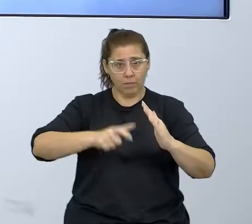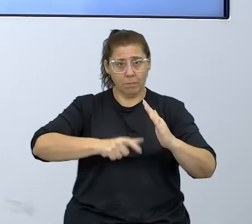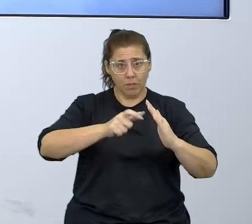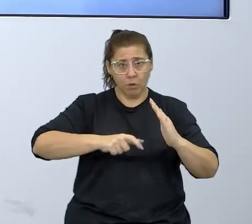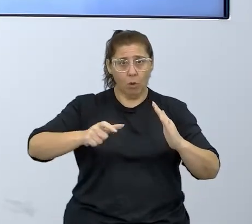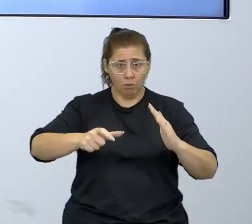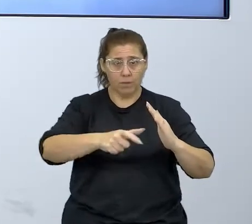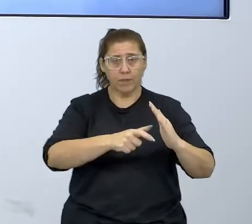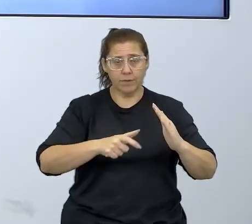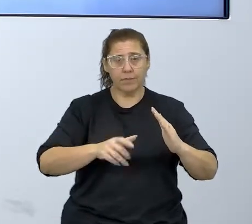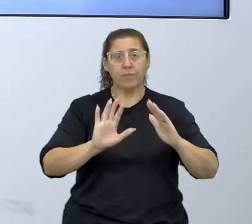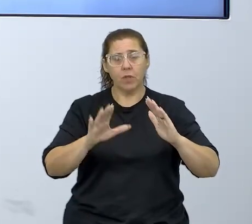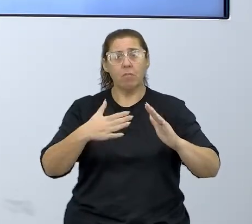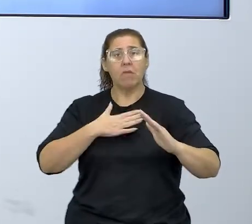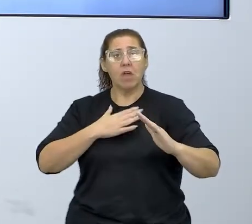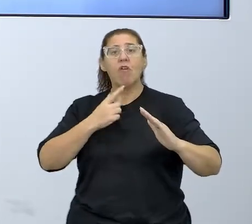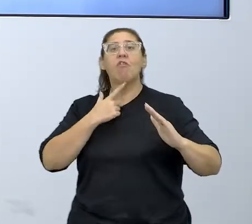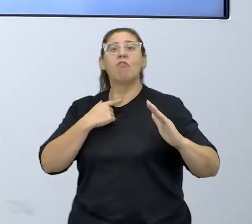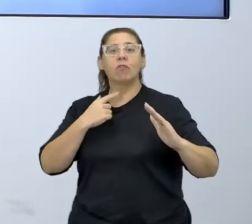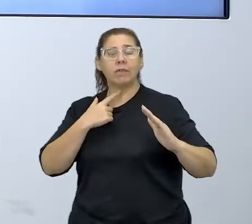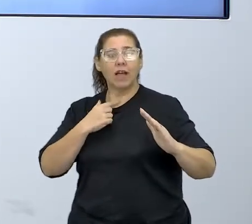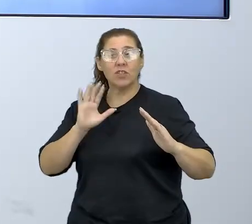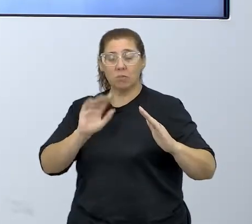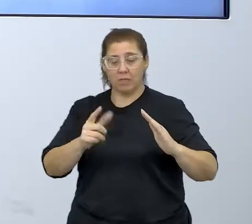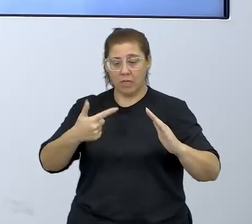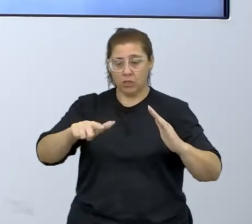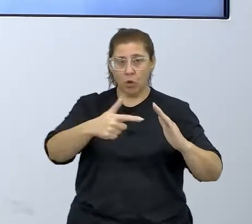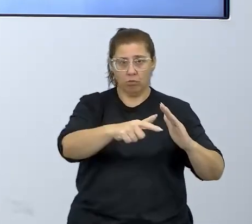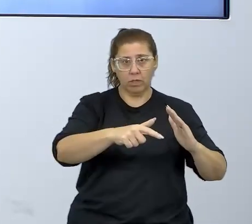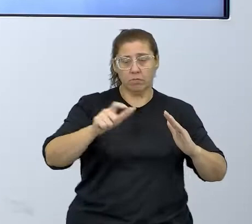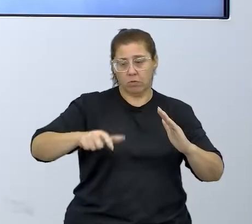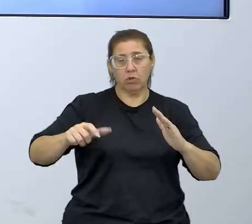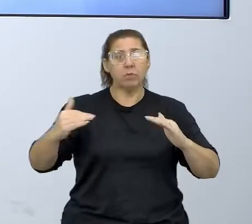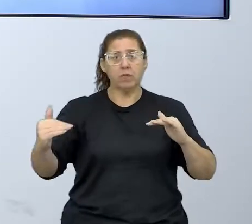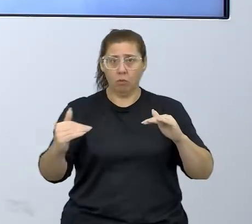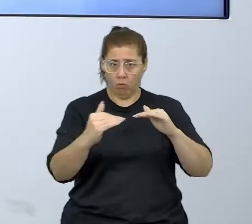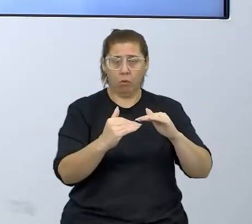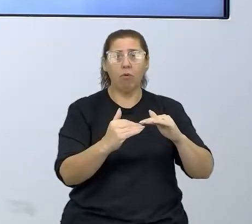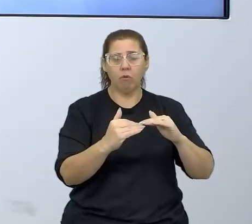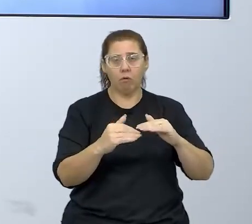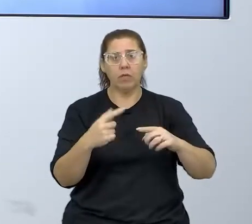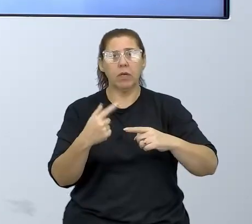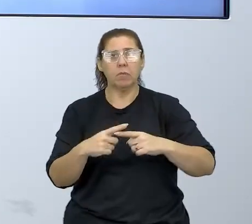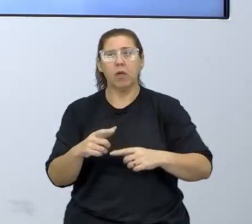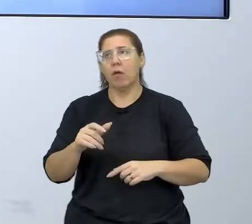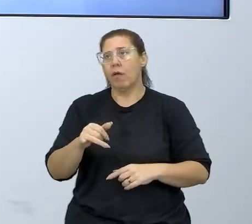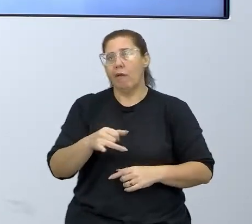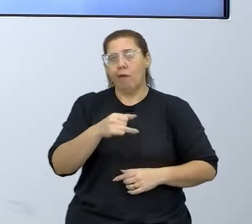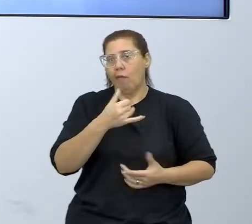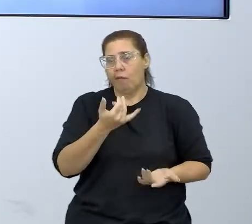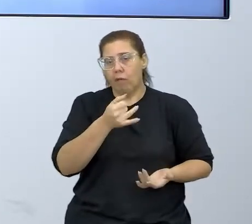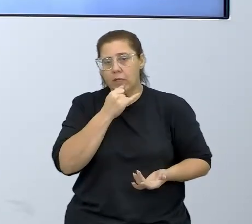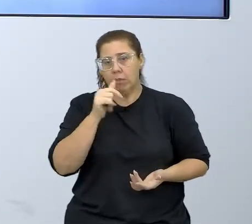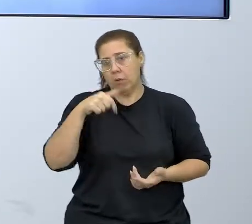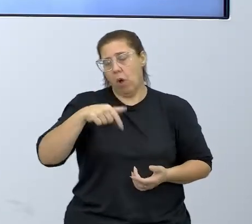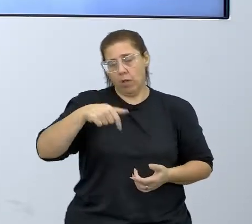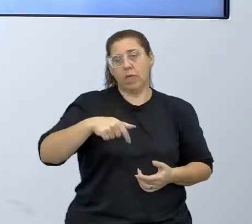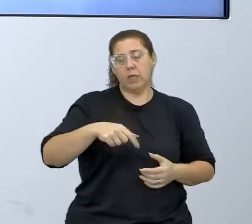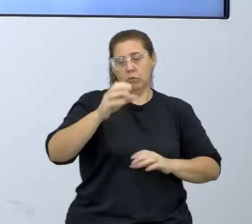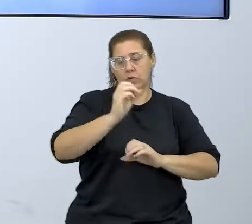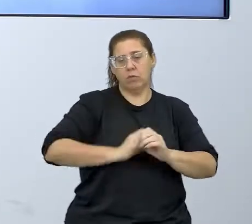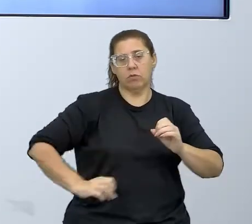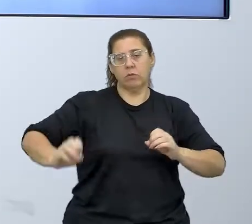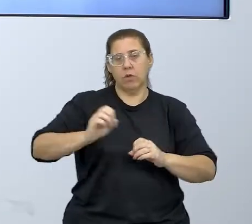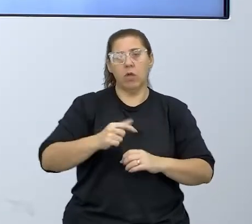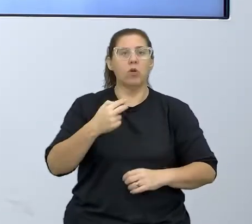da sua vivência as suas vontades e as vontades das outras pessoas. É igual, sei lá, no trabalho, no centro de mídias. Eu não posso